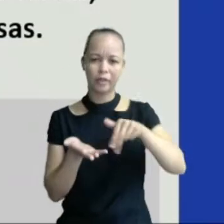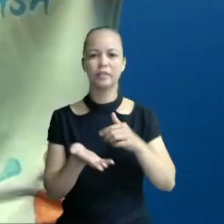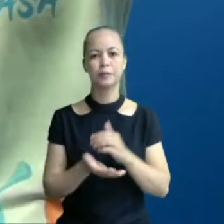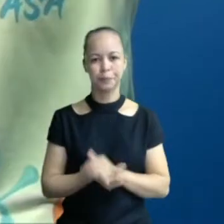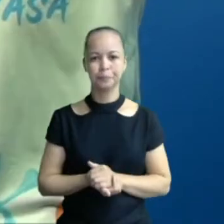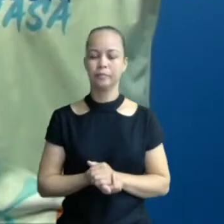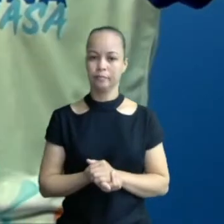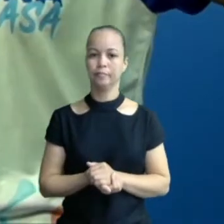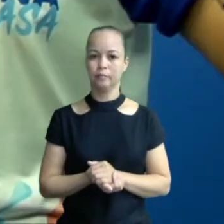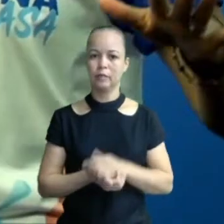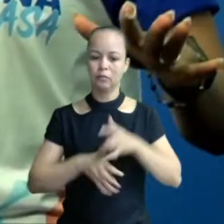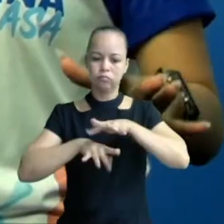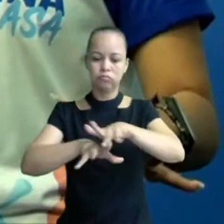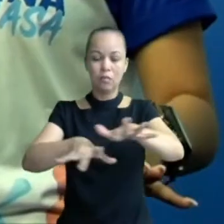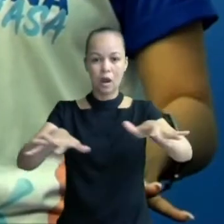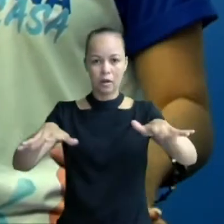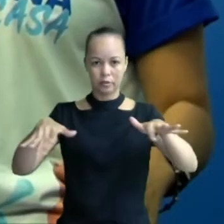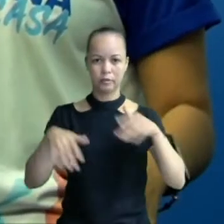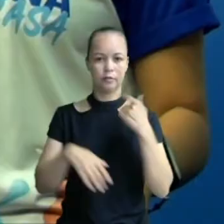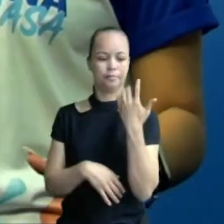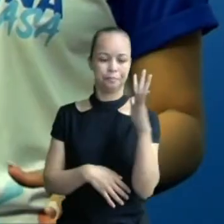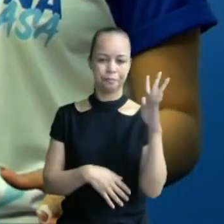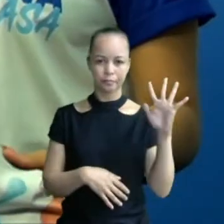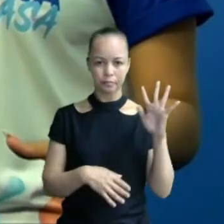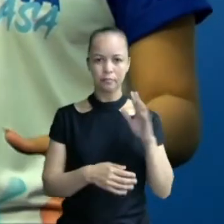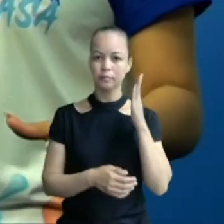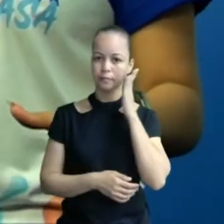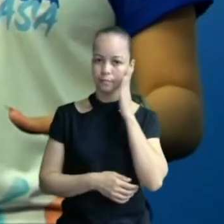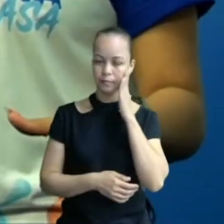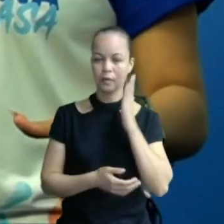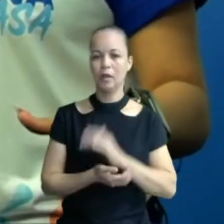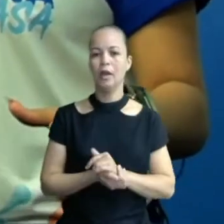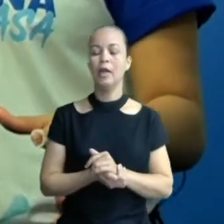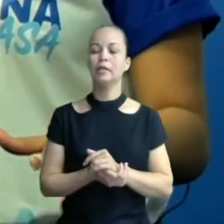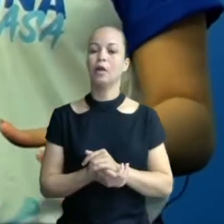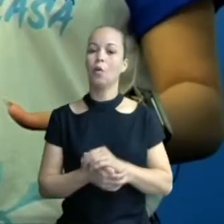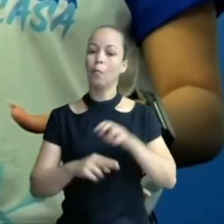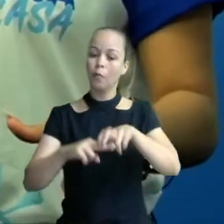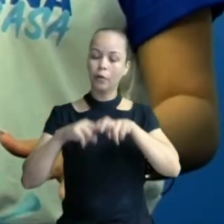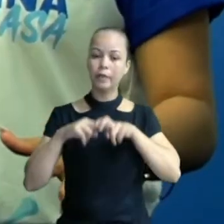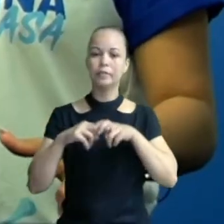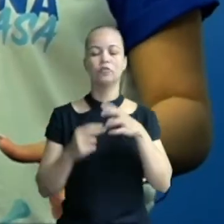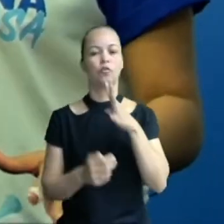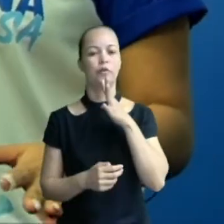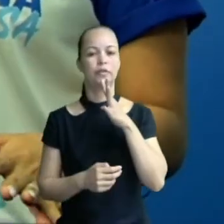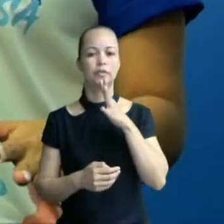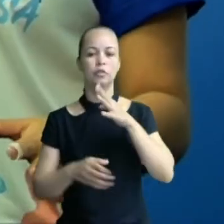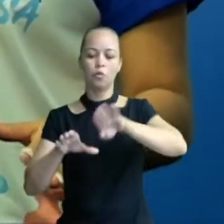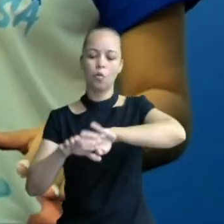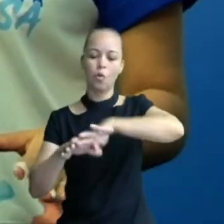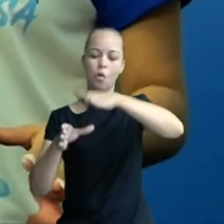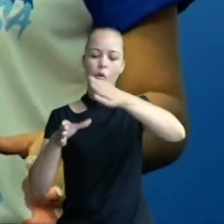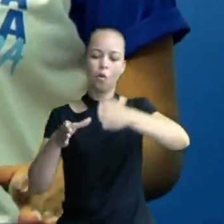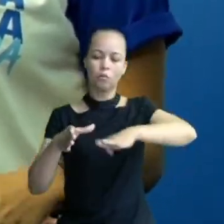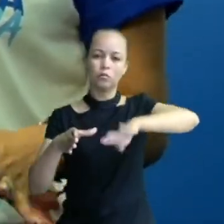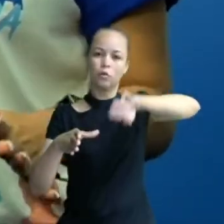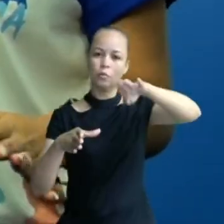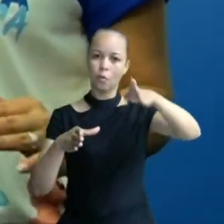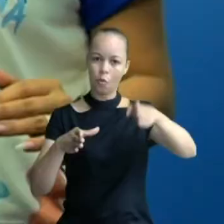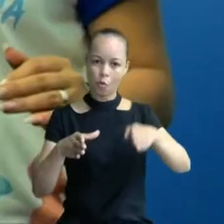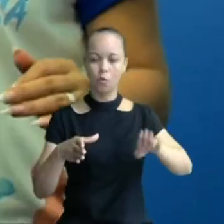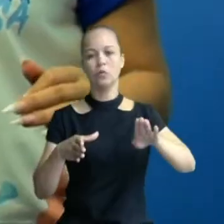Era recheado dessa vegetação lá, entendeu? Por isso que ficou conhecido como o monte, ou seja, a região